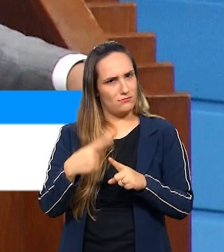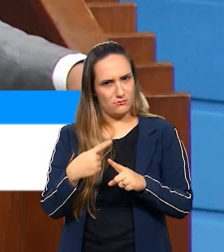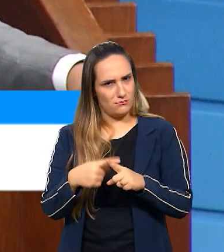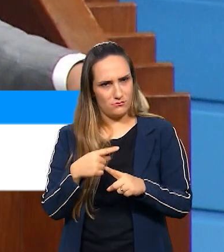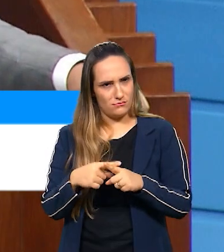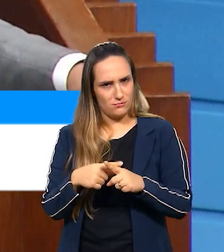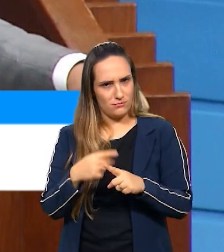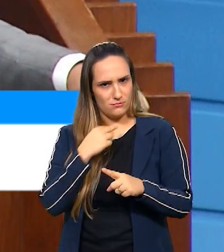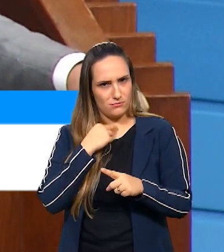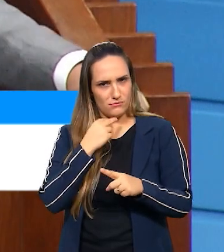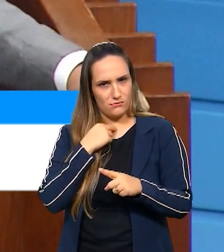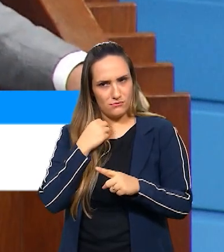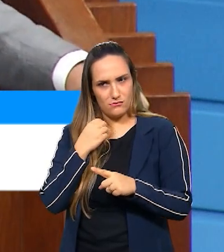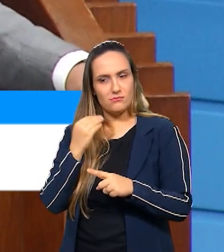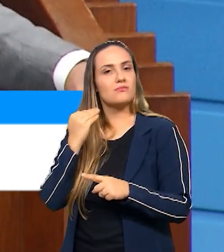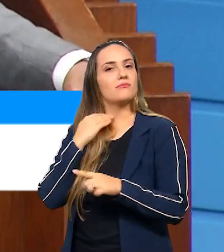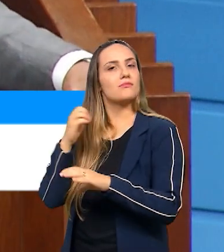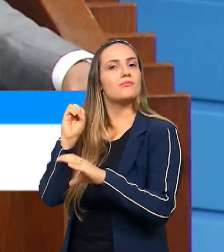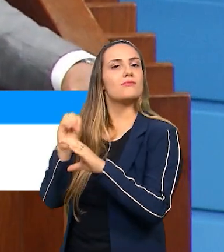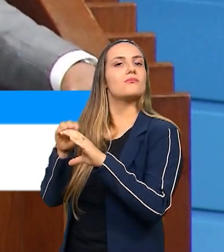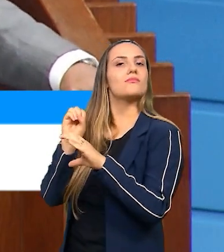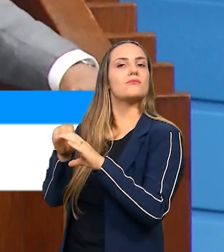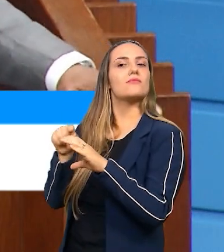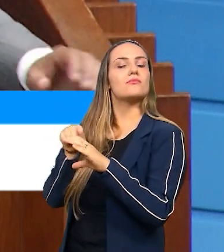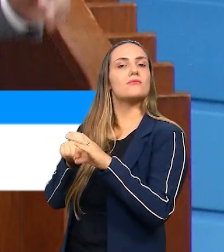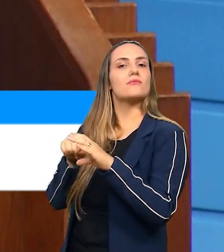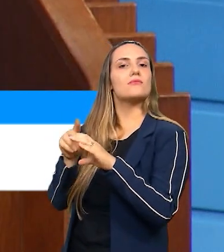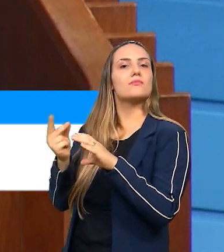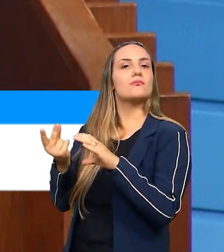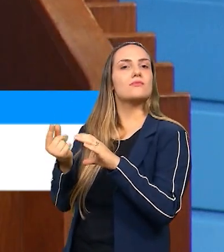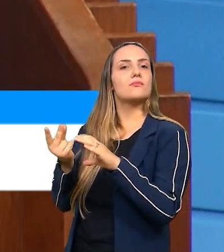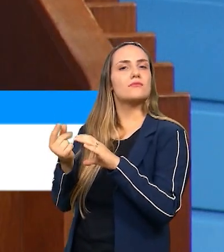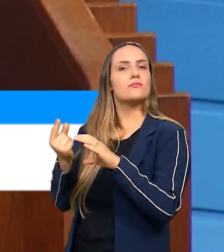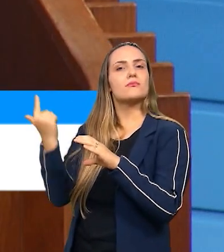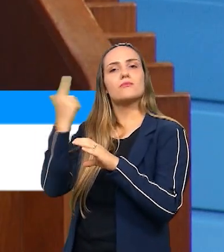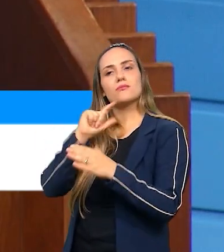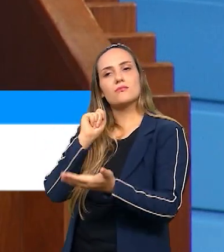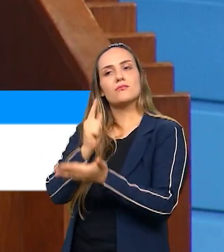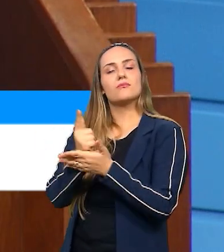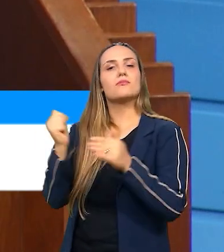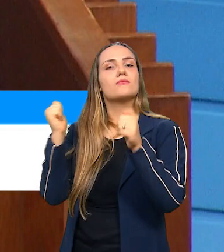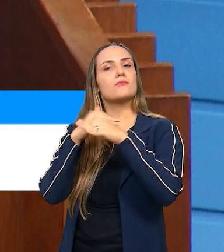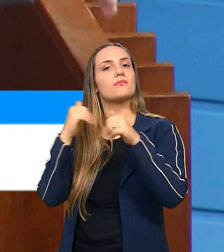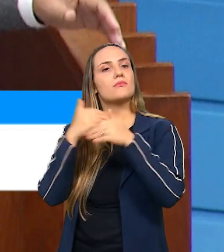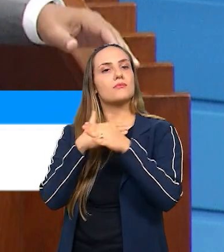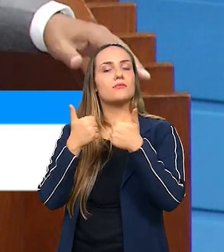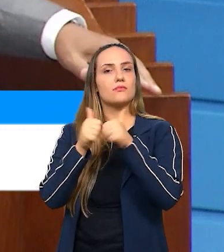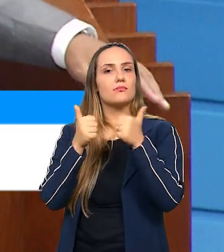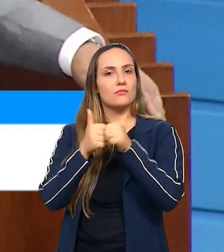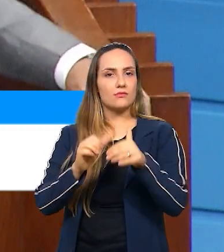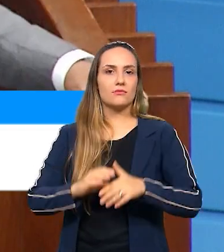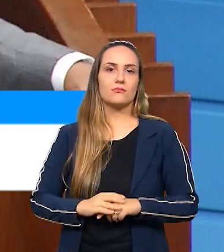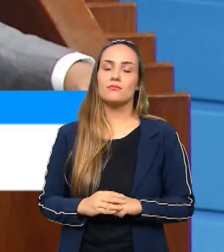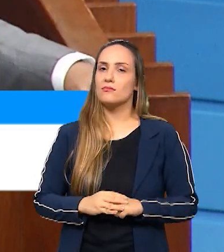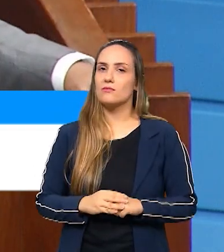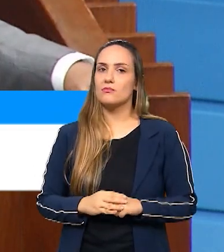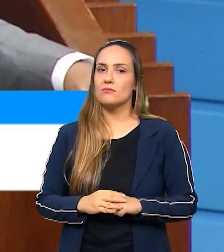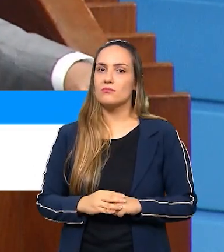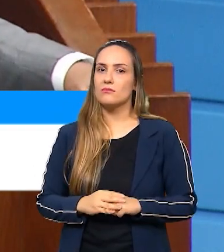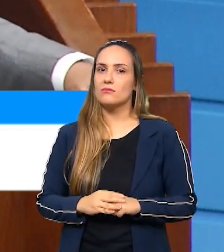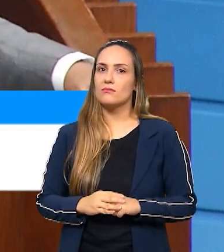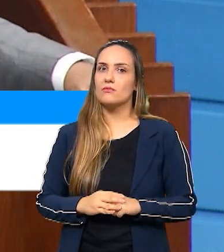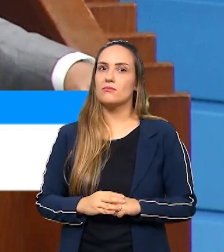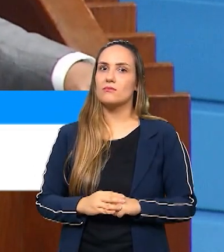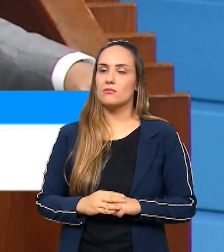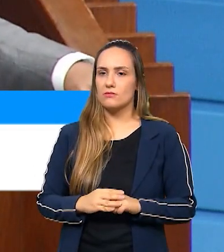tem. Por que não criar um fundo para que ele possa financiar o transporte